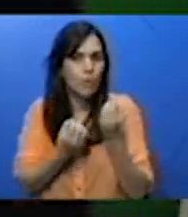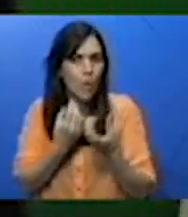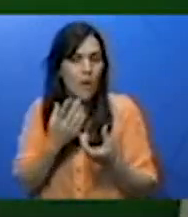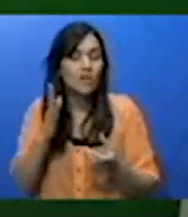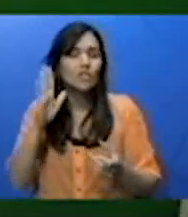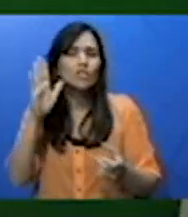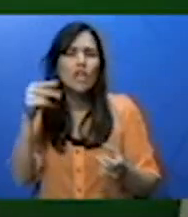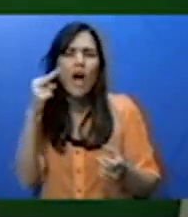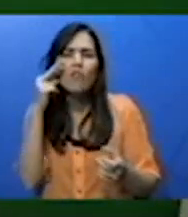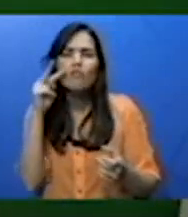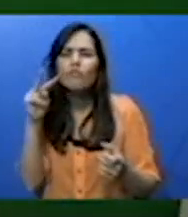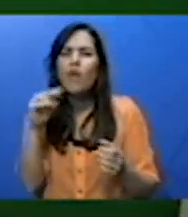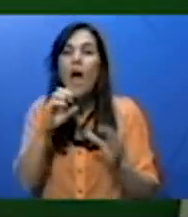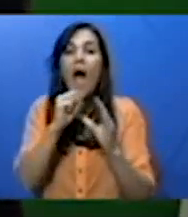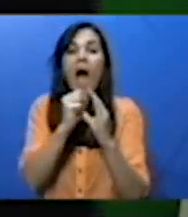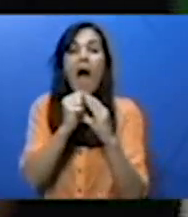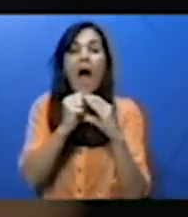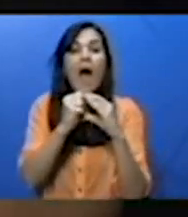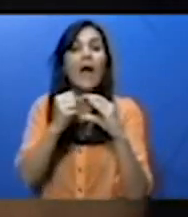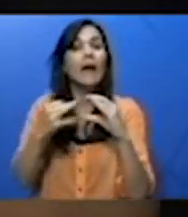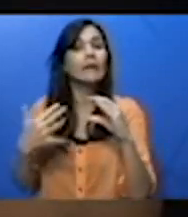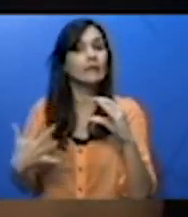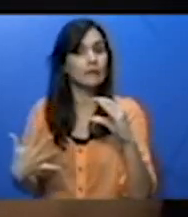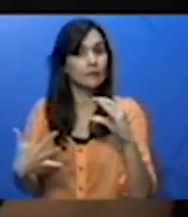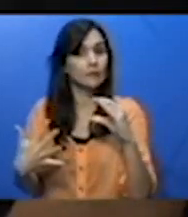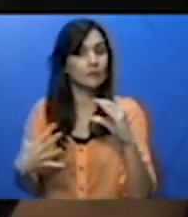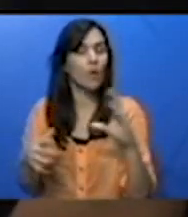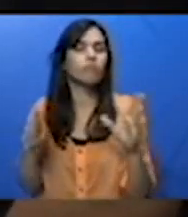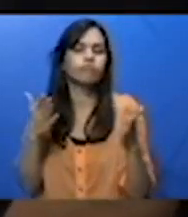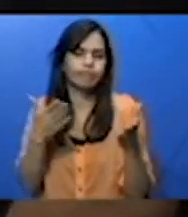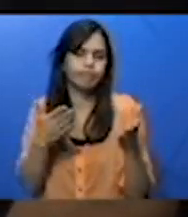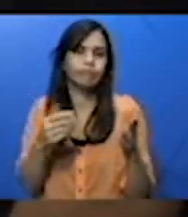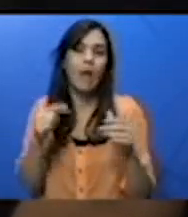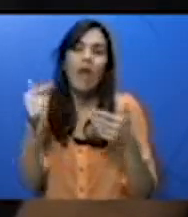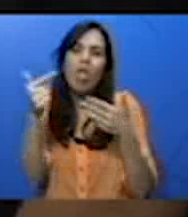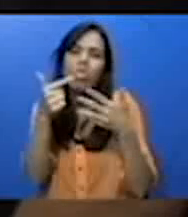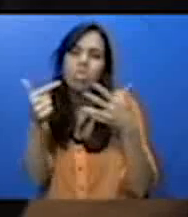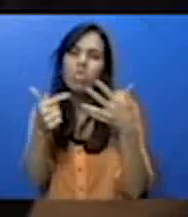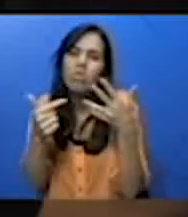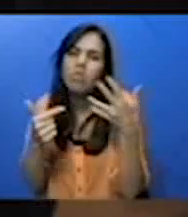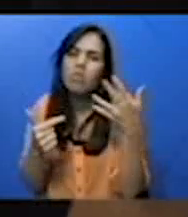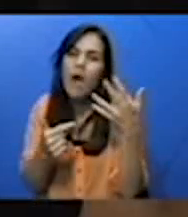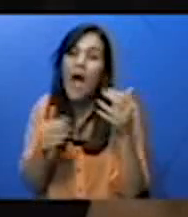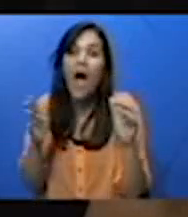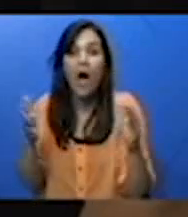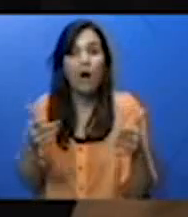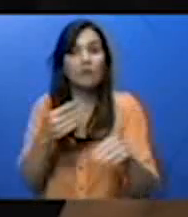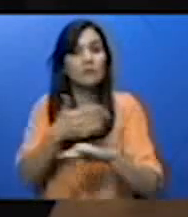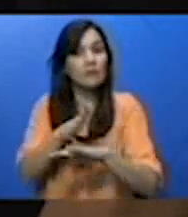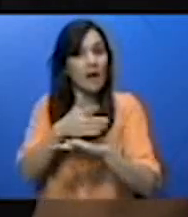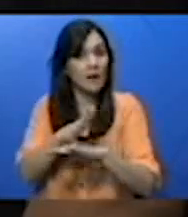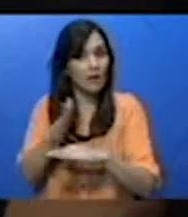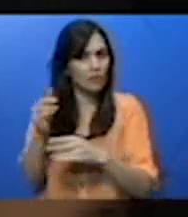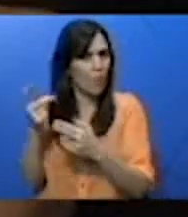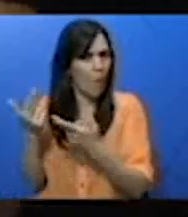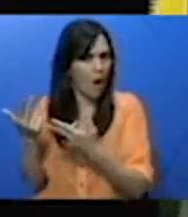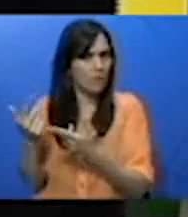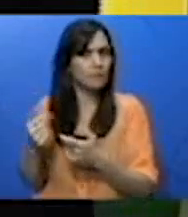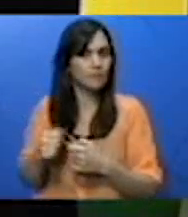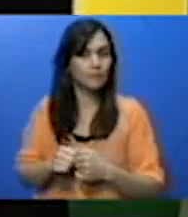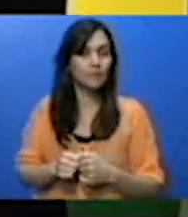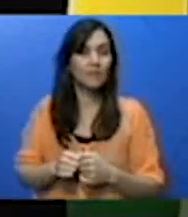as características, tá bom? Essa é a nossa tarefinha. O nosso roteiro, assistam